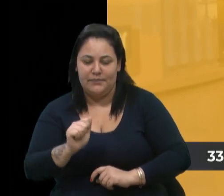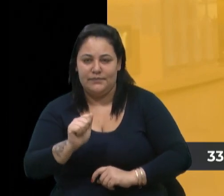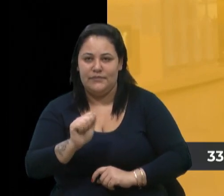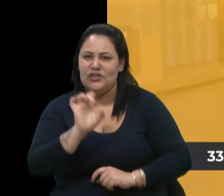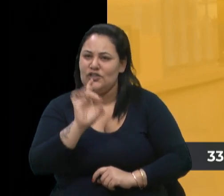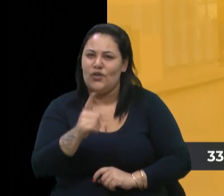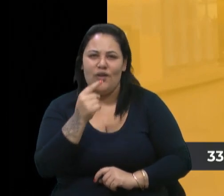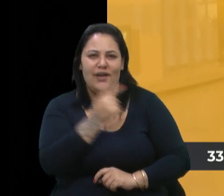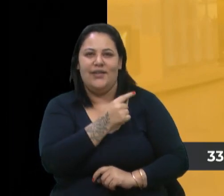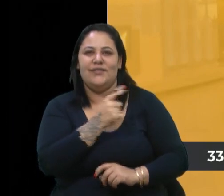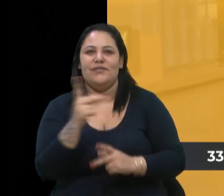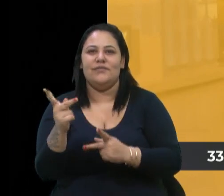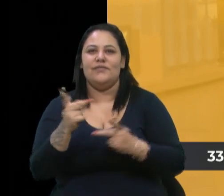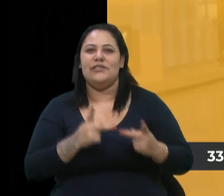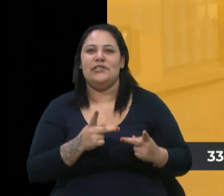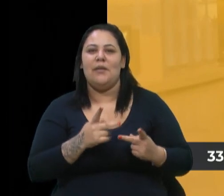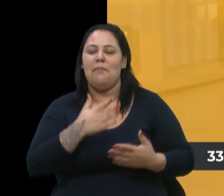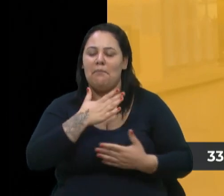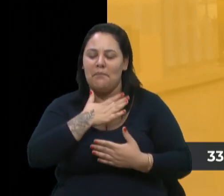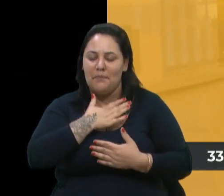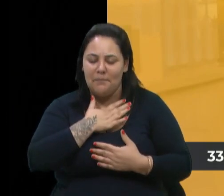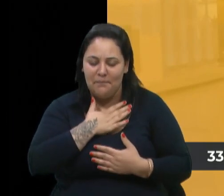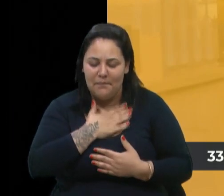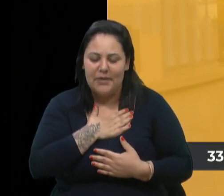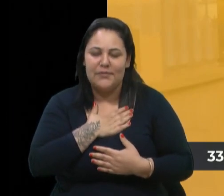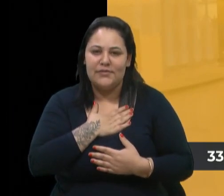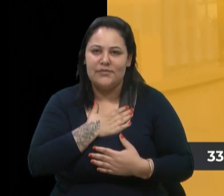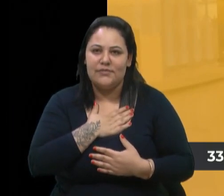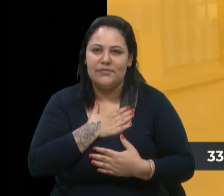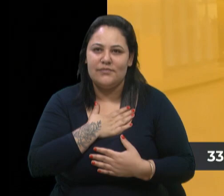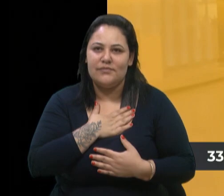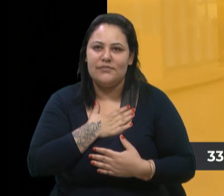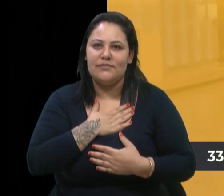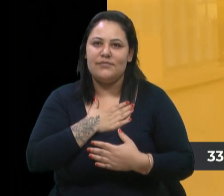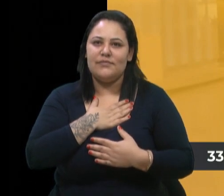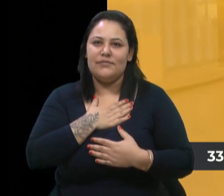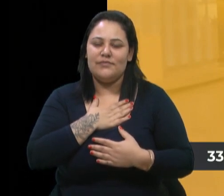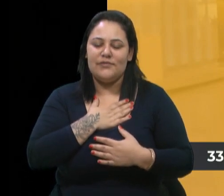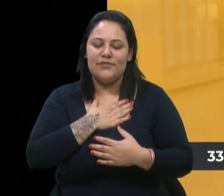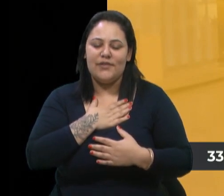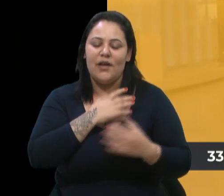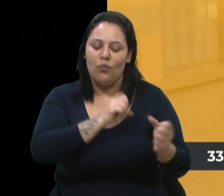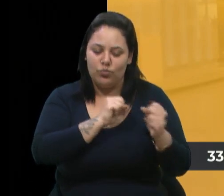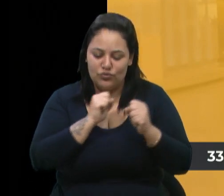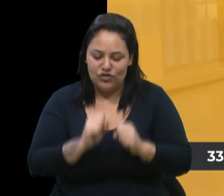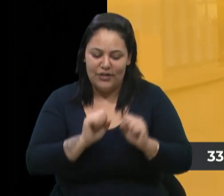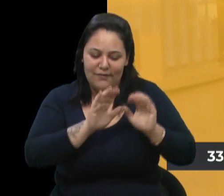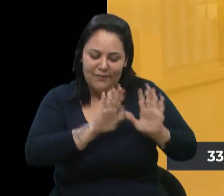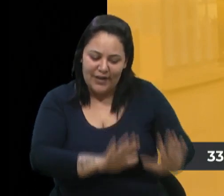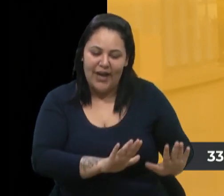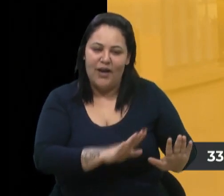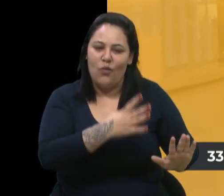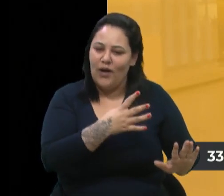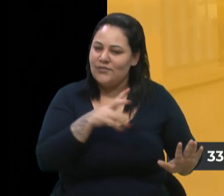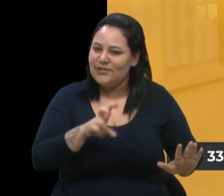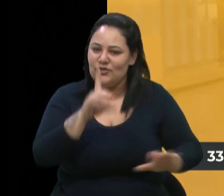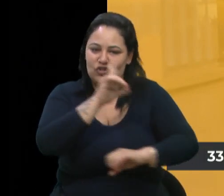visita valeria ficar lá, vereador Ues, 4, 5 dias só para conhecer os projetos da